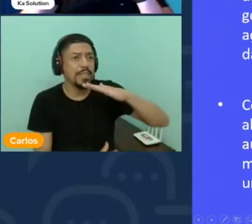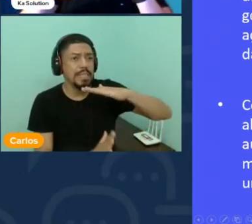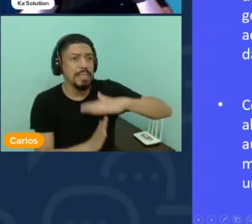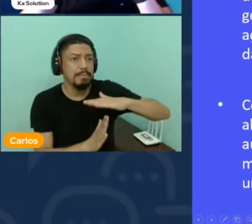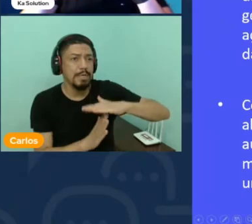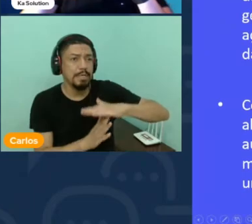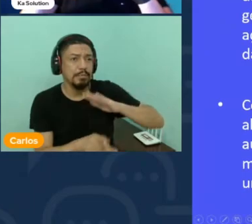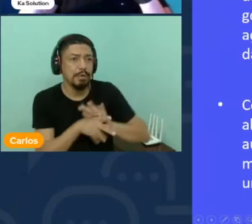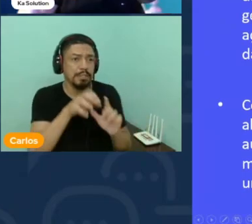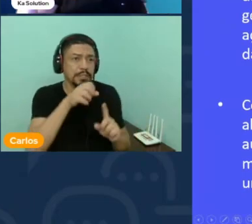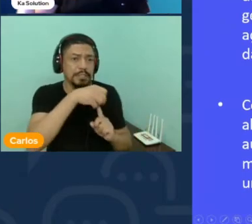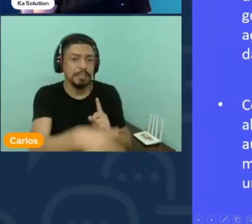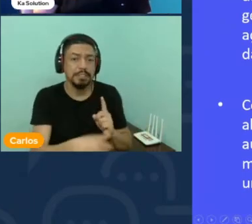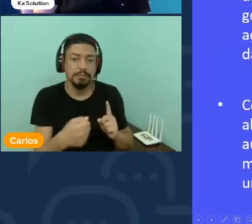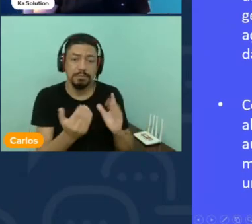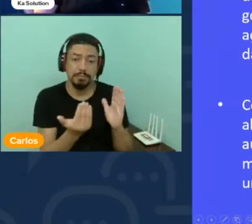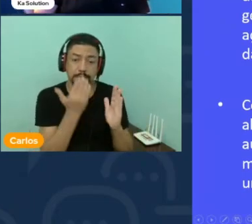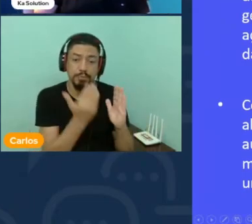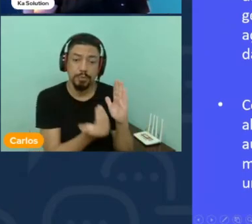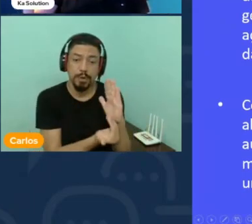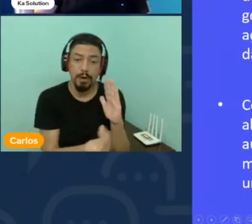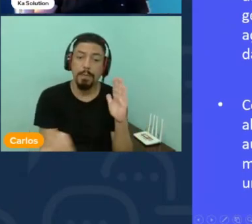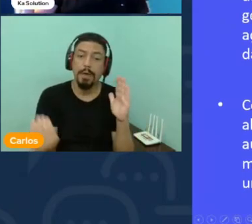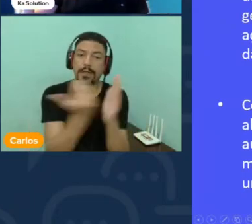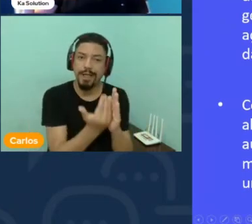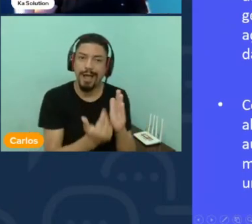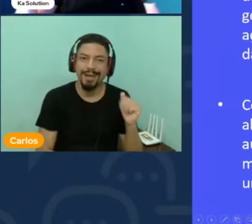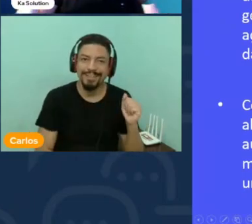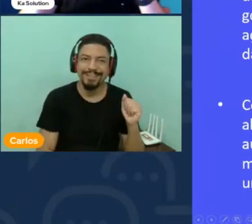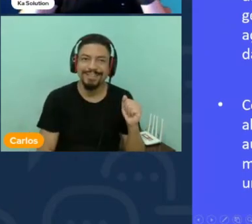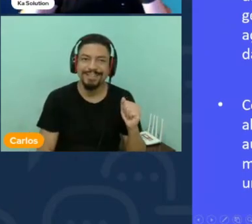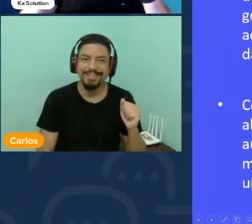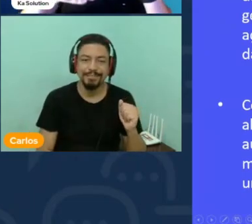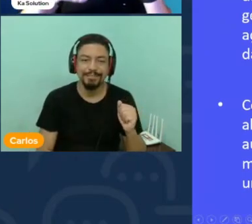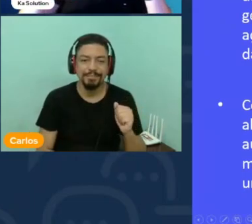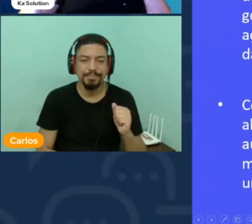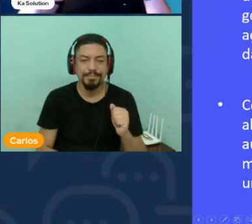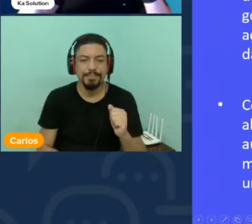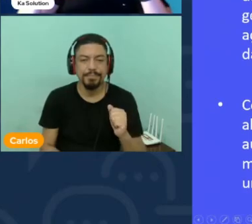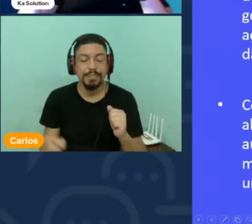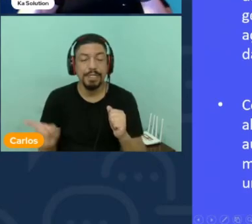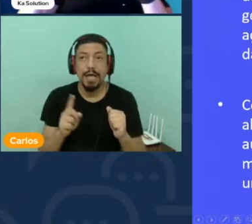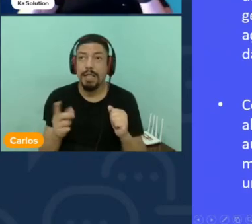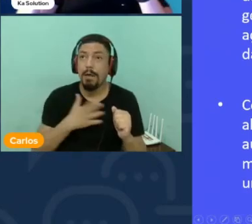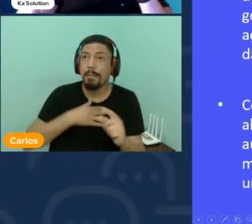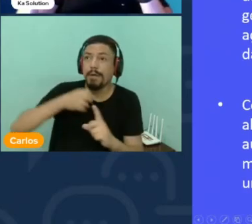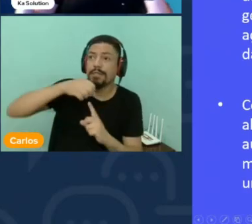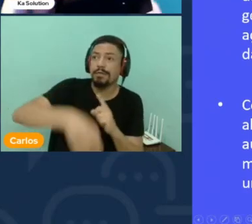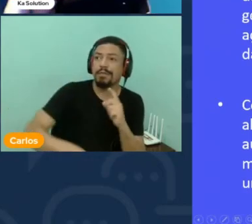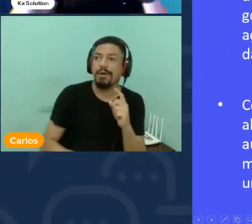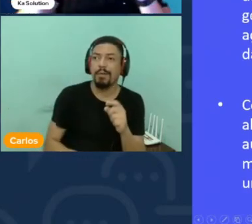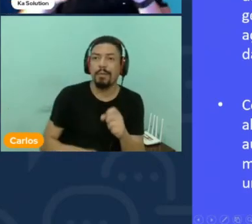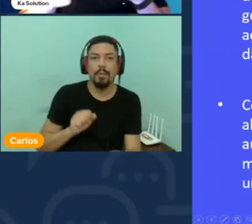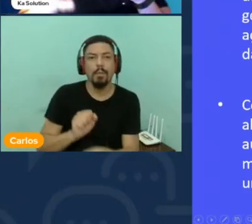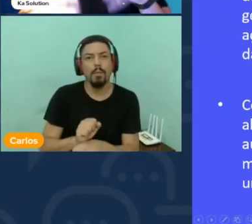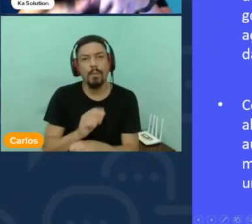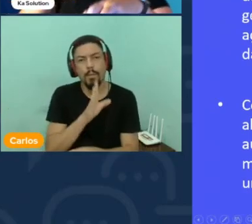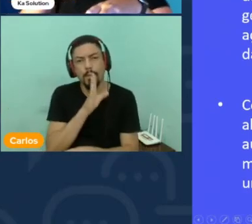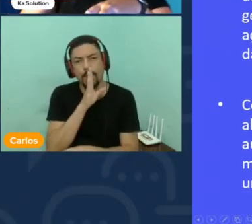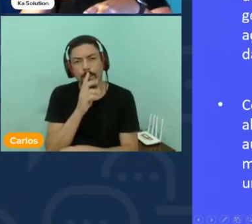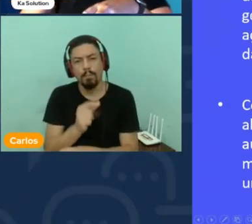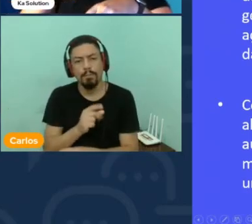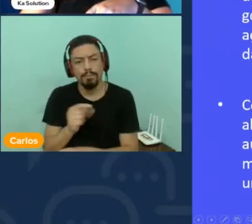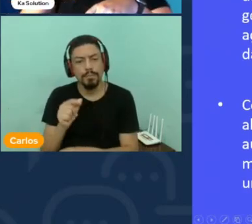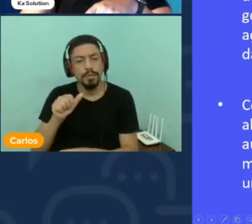meus servidores, preciso aumentar esses servidores. Ou não, nossa, meu servidor está ocioso, posso diminuir